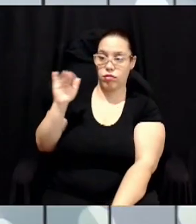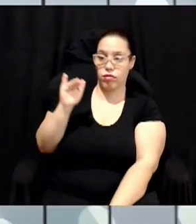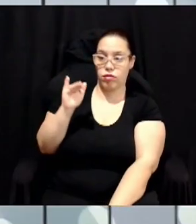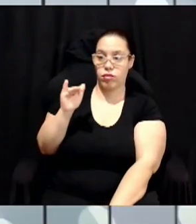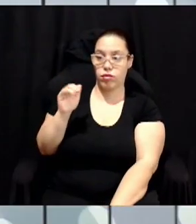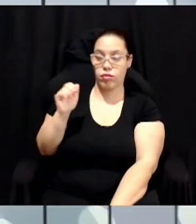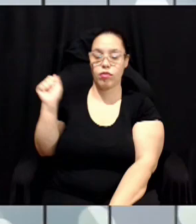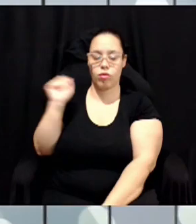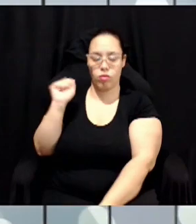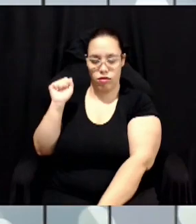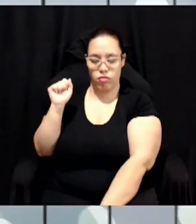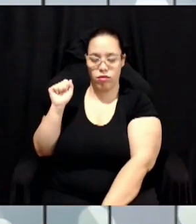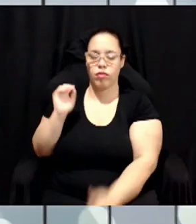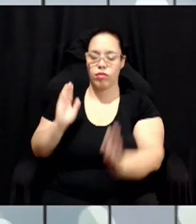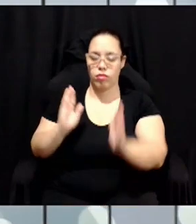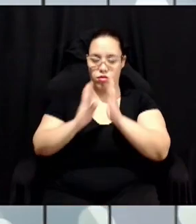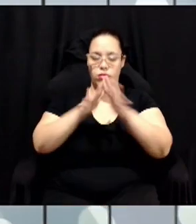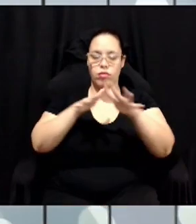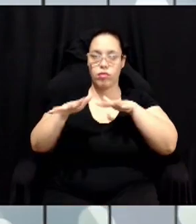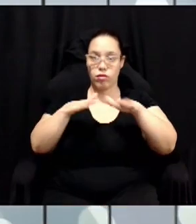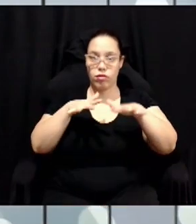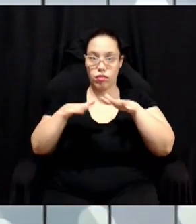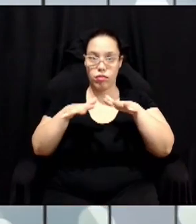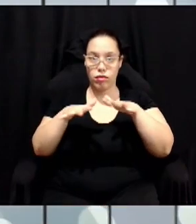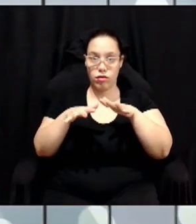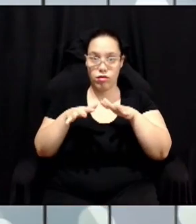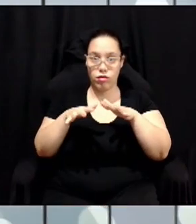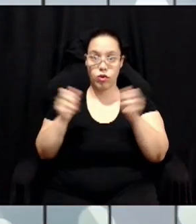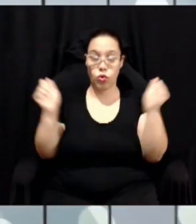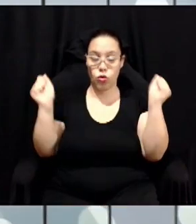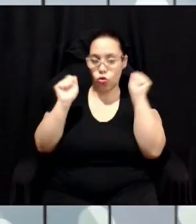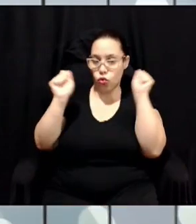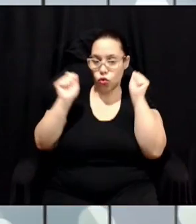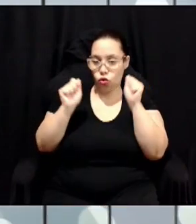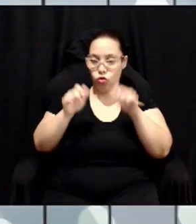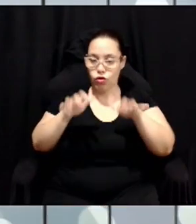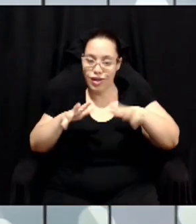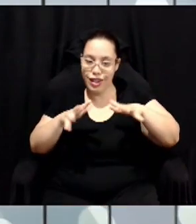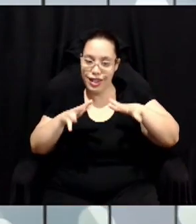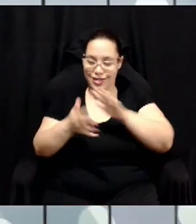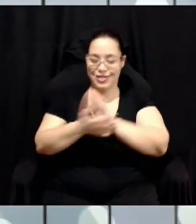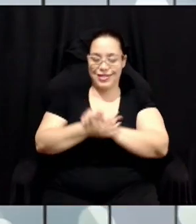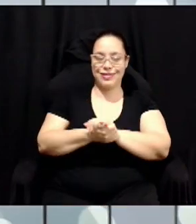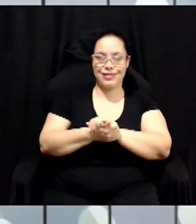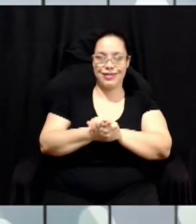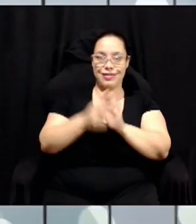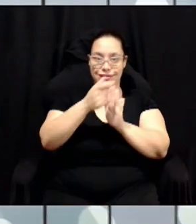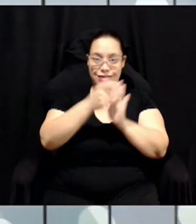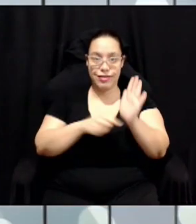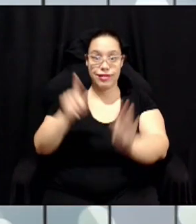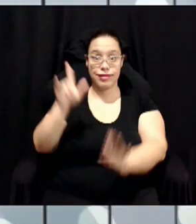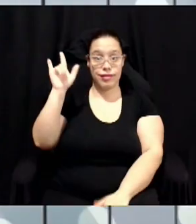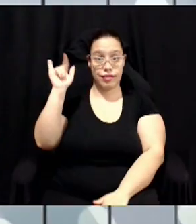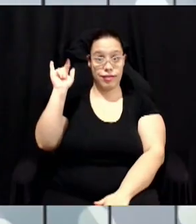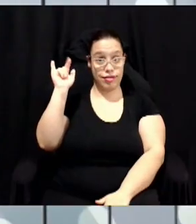à frente do movimento Vibrar com Parkinson, que é um perfil no Instagram que compartilha